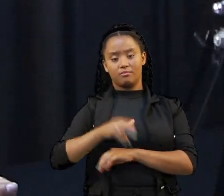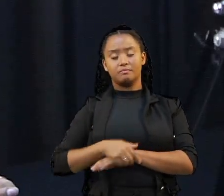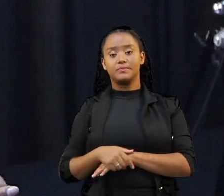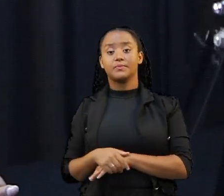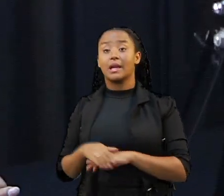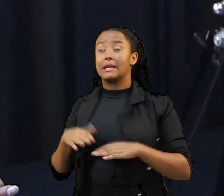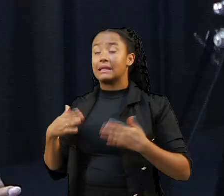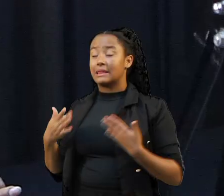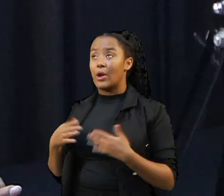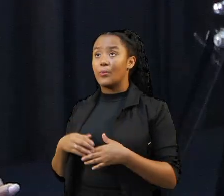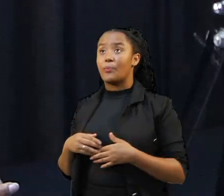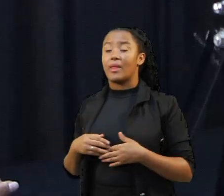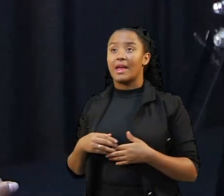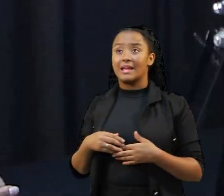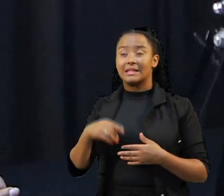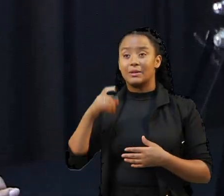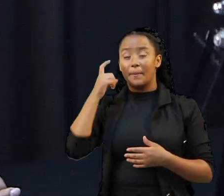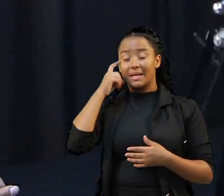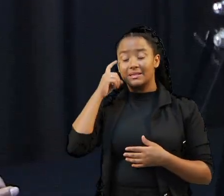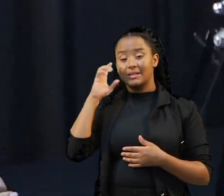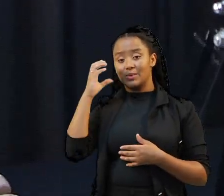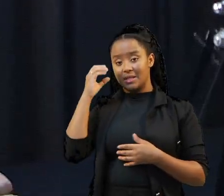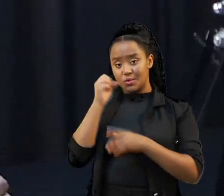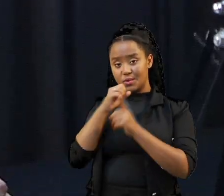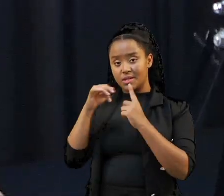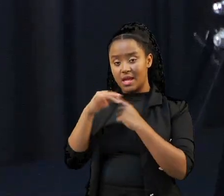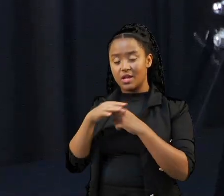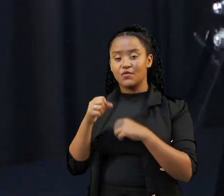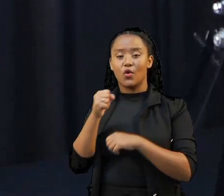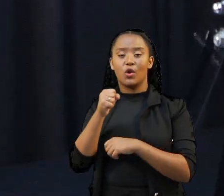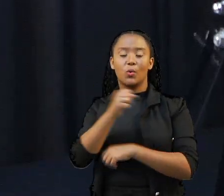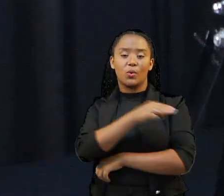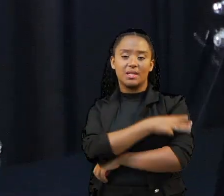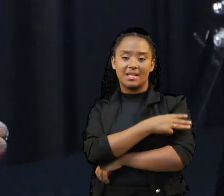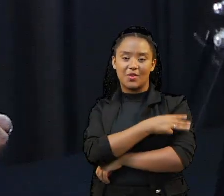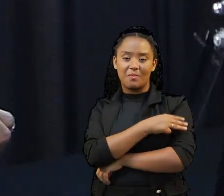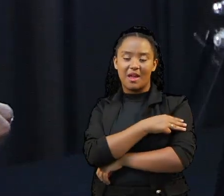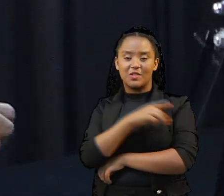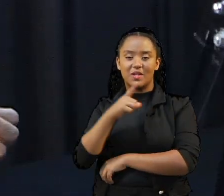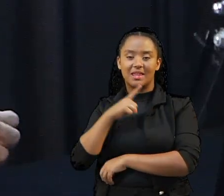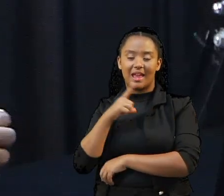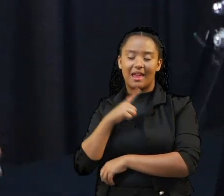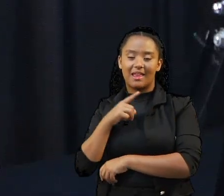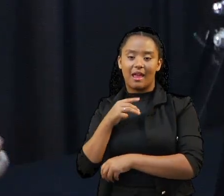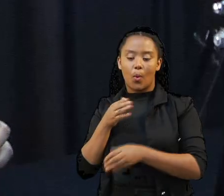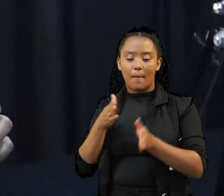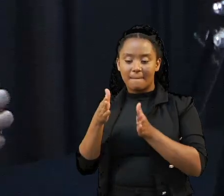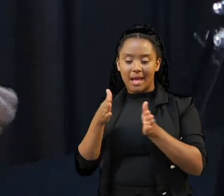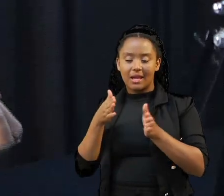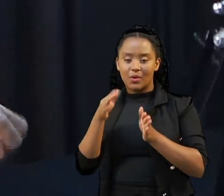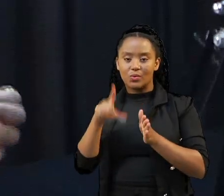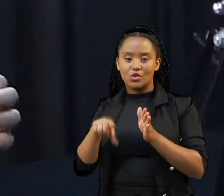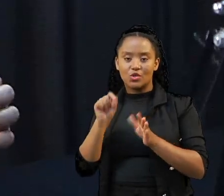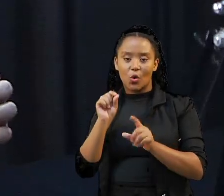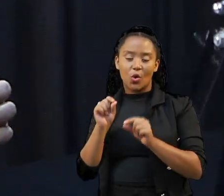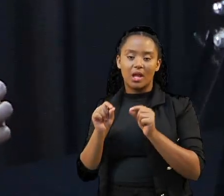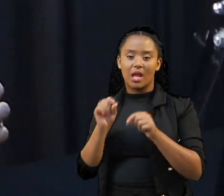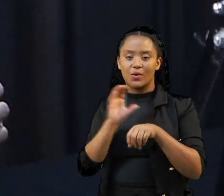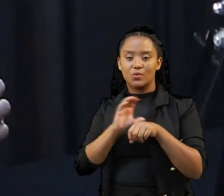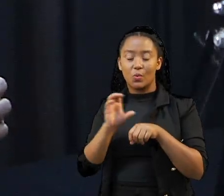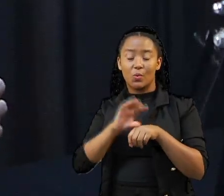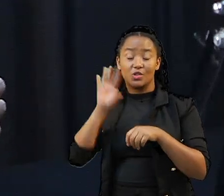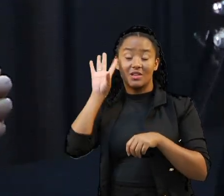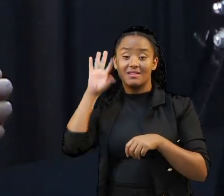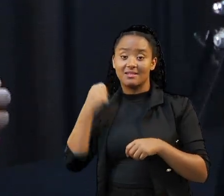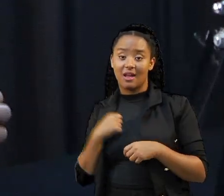Foi no ensino médio que eu estava... A gente entra, né, nesse período de escolher o que a gente vai fazer, ou se vai